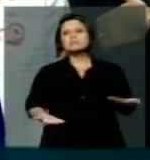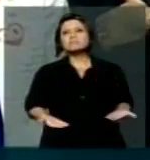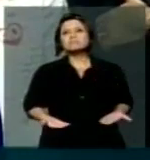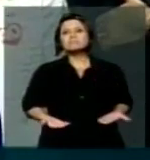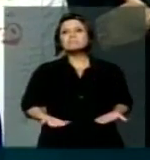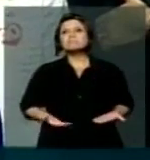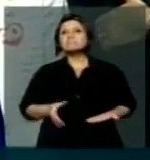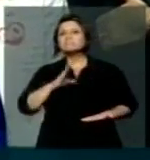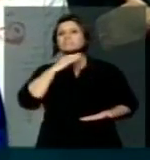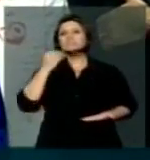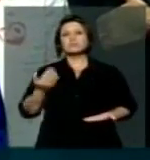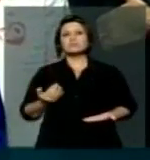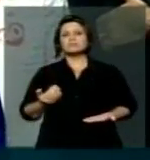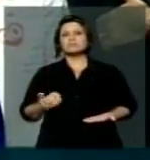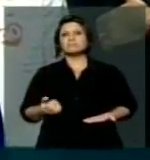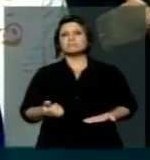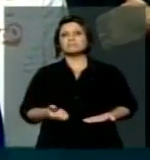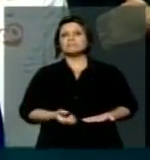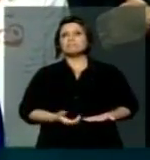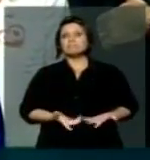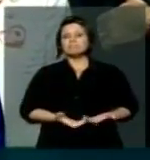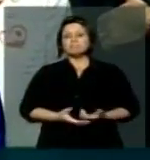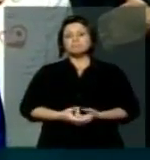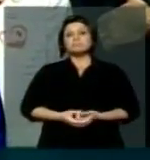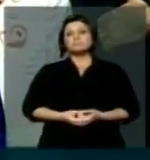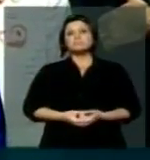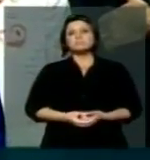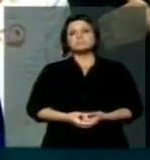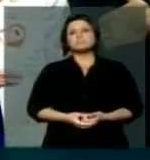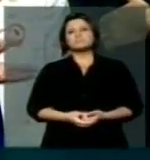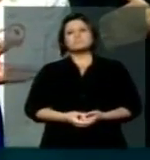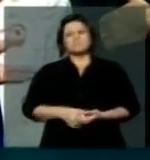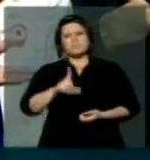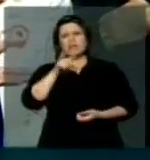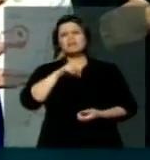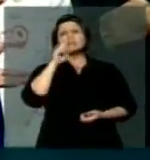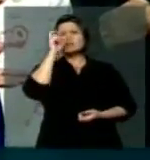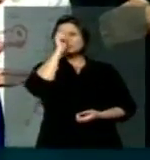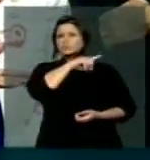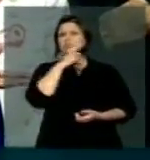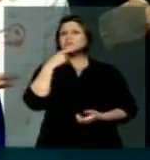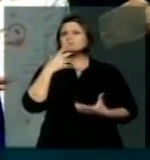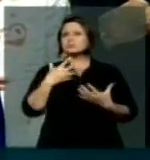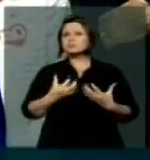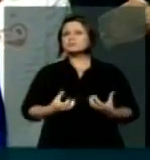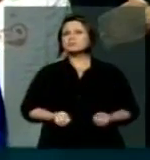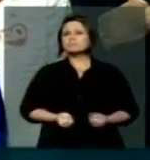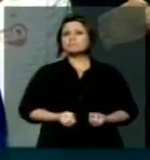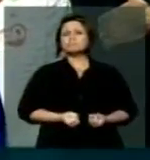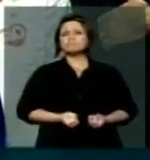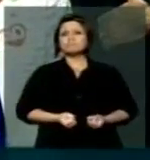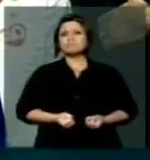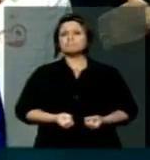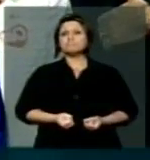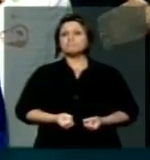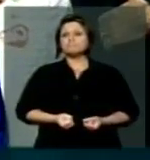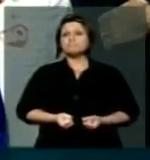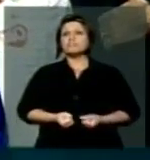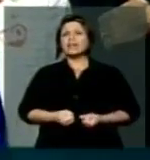inusitado, ministro Fernando Bezerra. É muito difícil aceitar isso, é muito